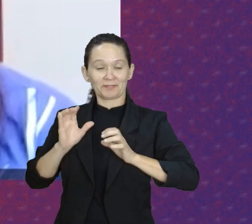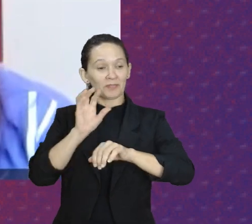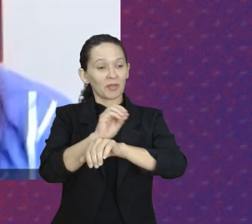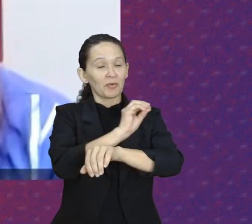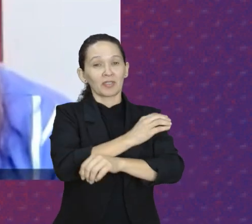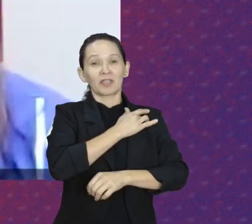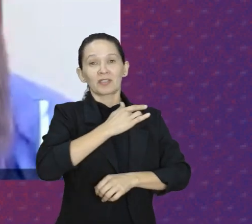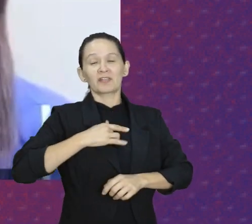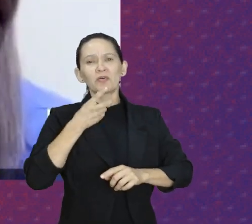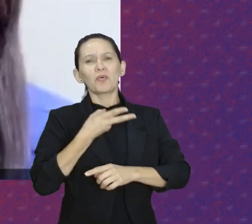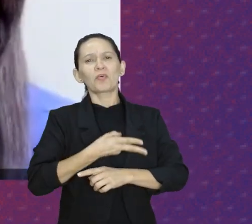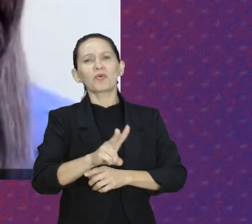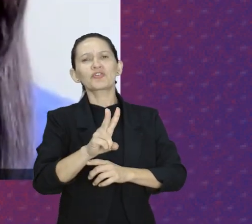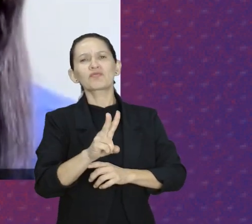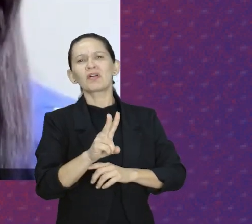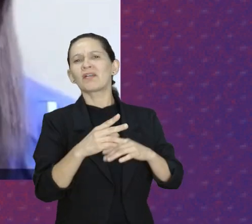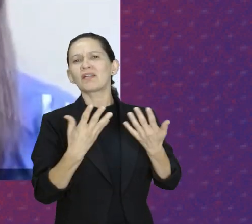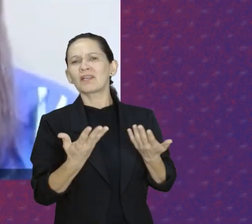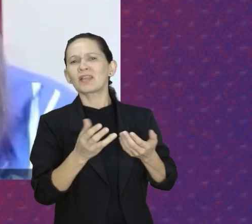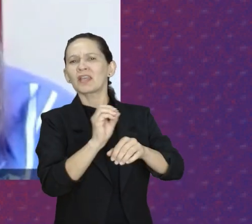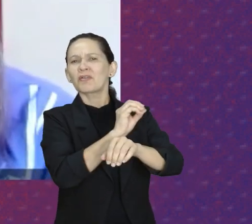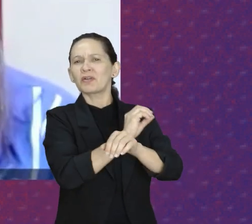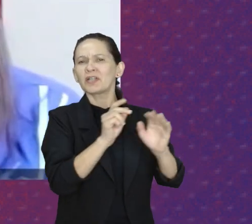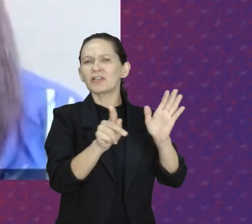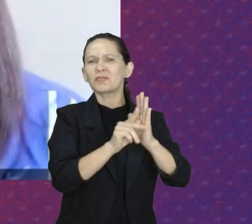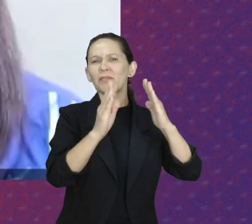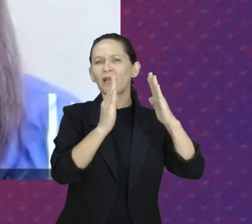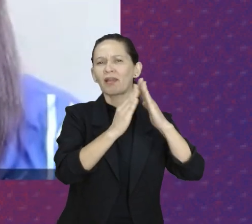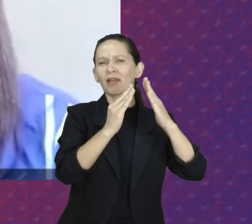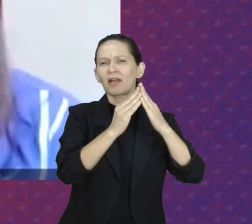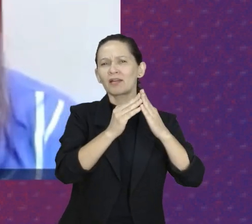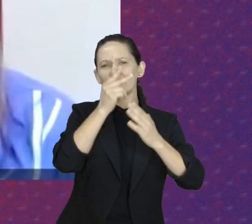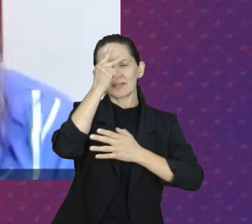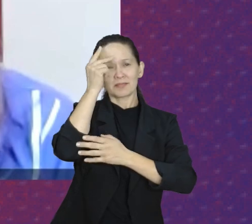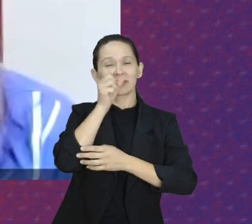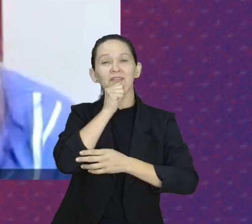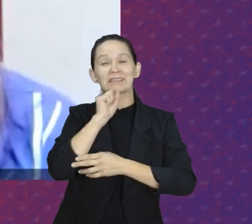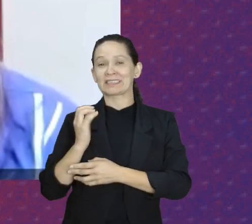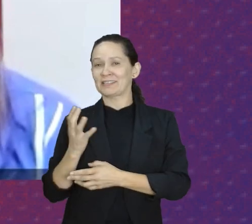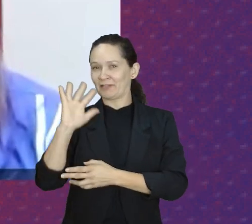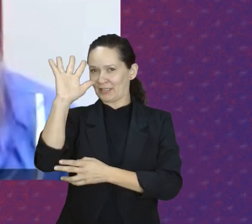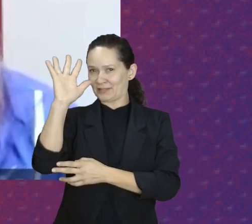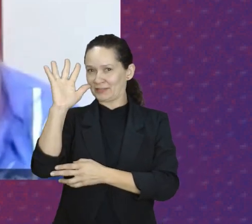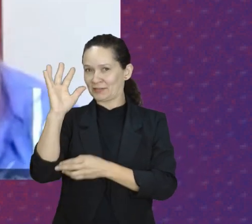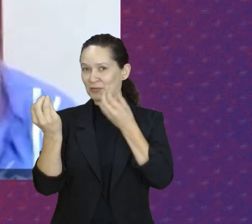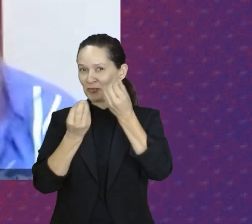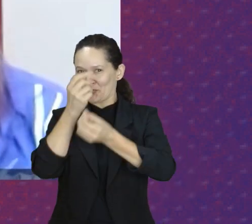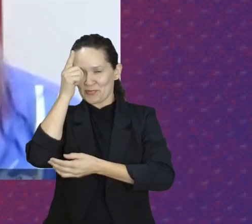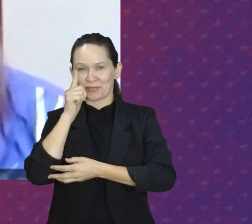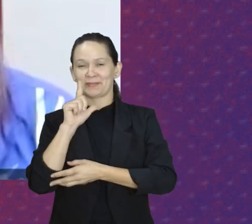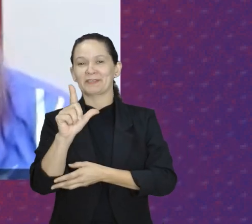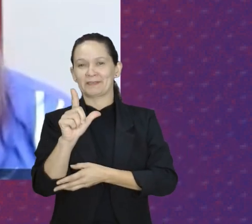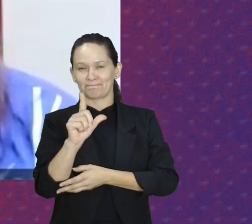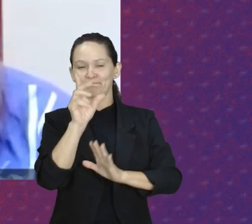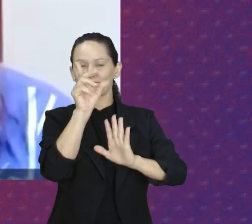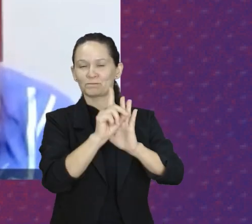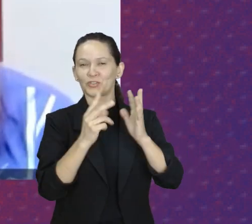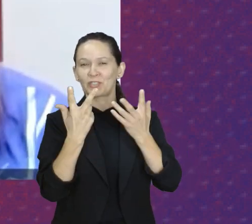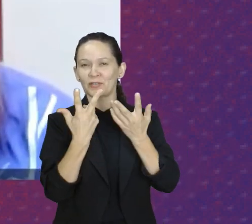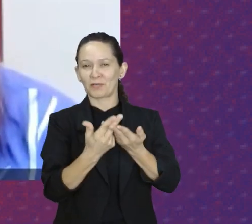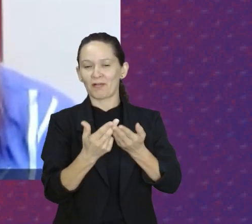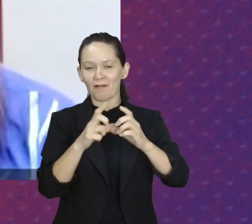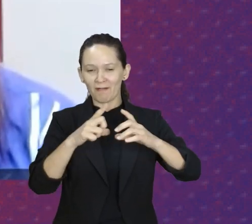mesmo permanência em residências de idosos que são bem caras, né? Então, como que a gente consegue